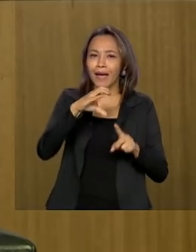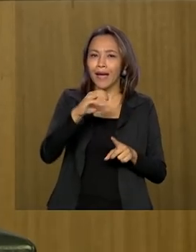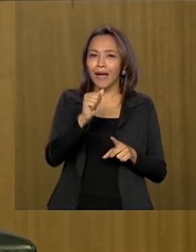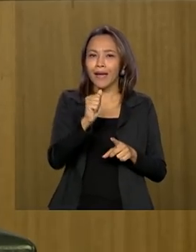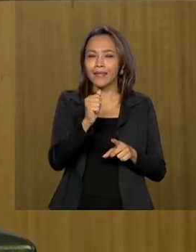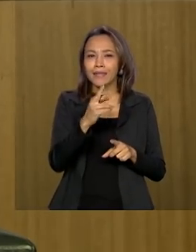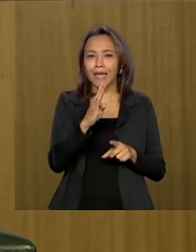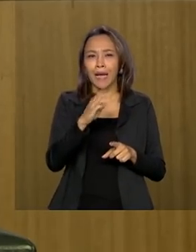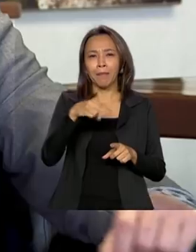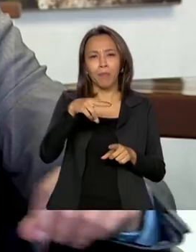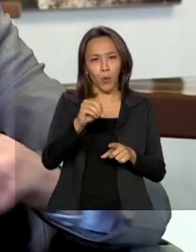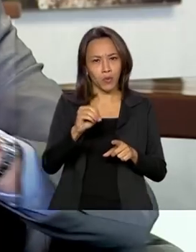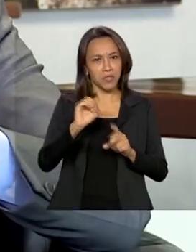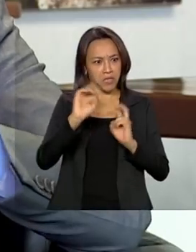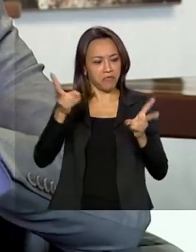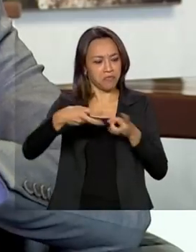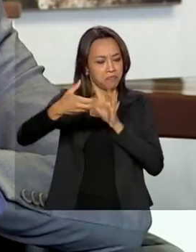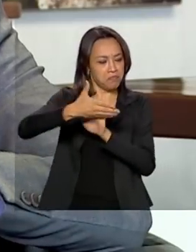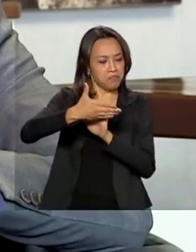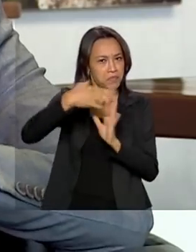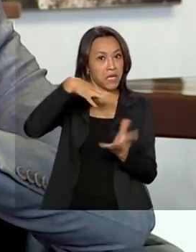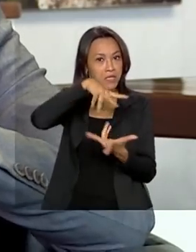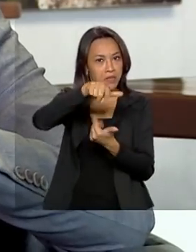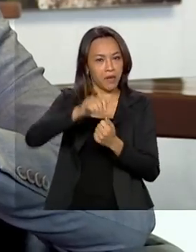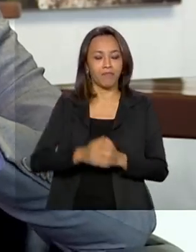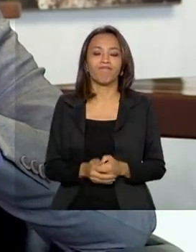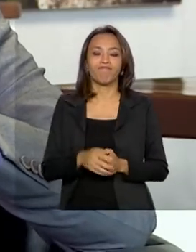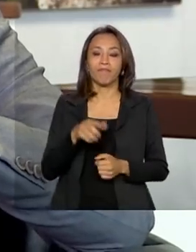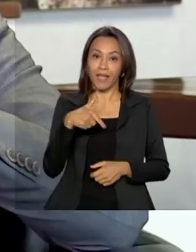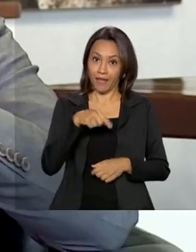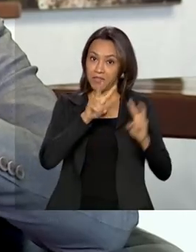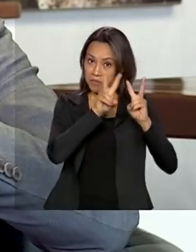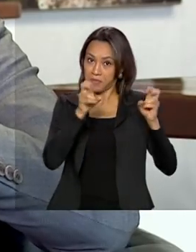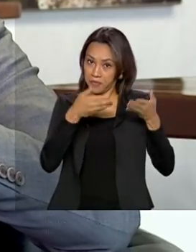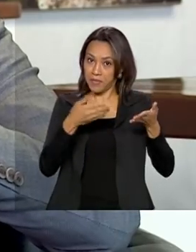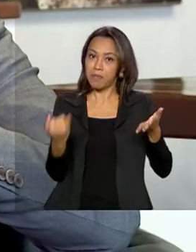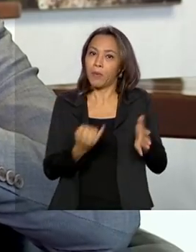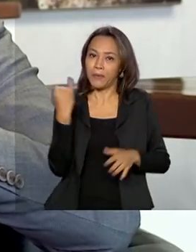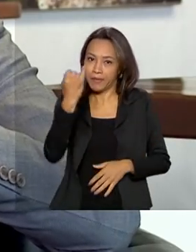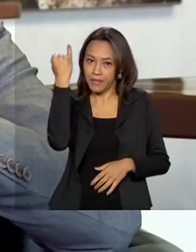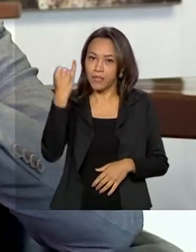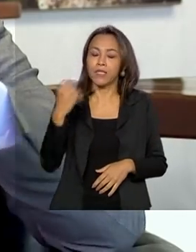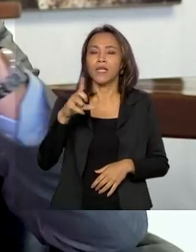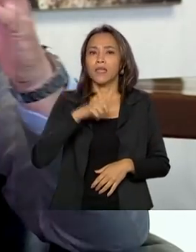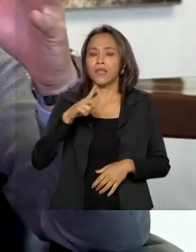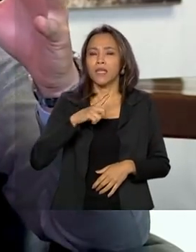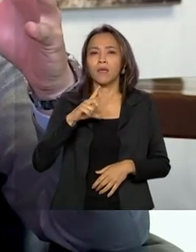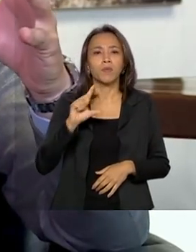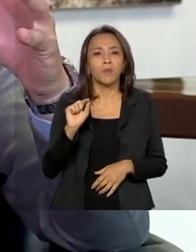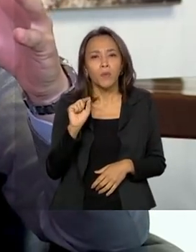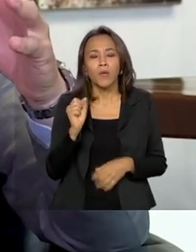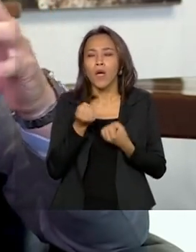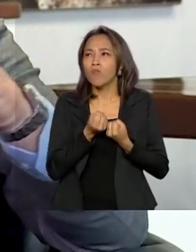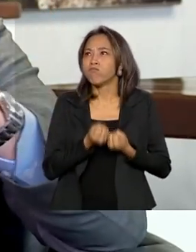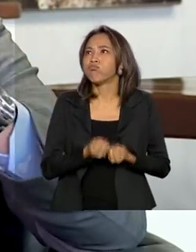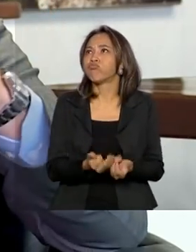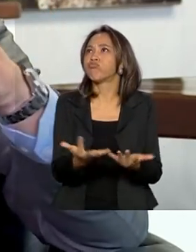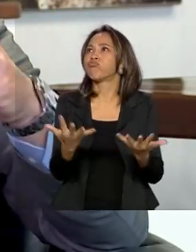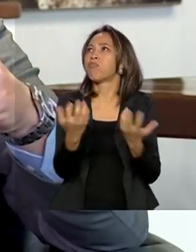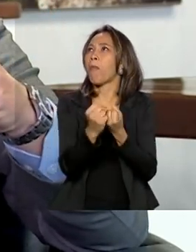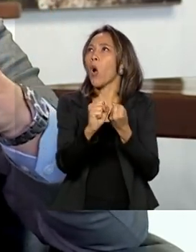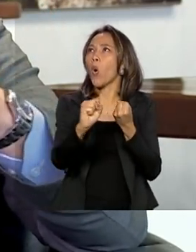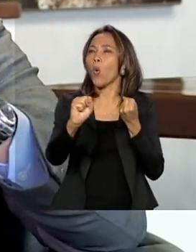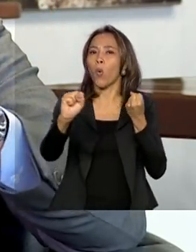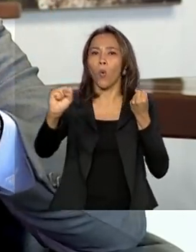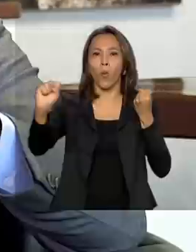reconhecido internacionalmente também. Essa questão do crédito carbono, ela é muito importante, porque nós temos uma vastidão de território coberto